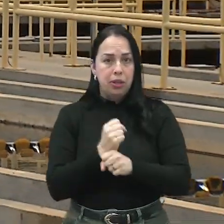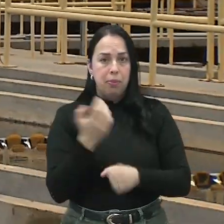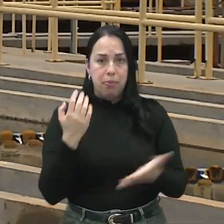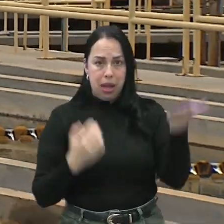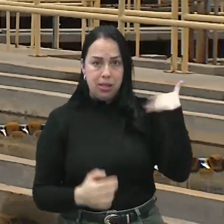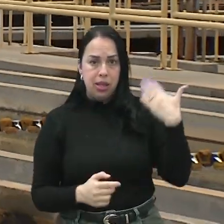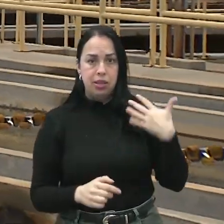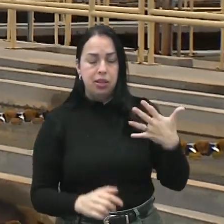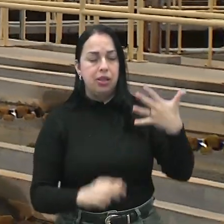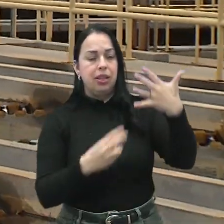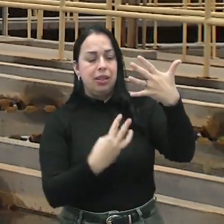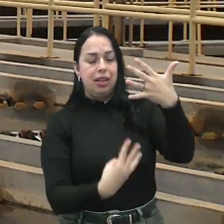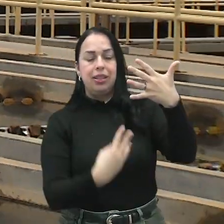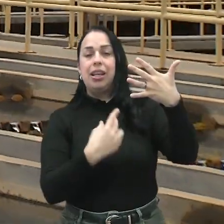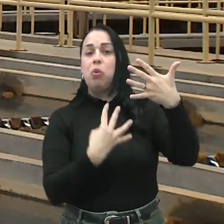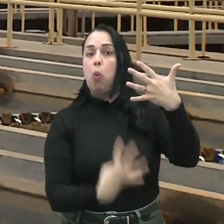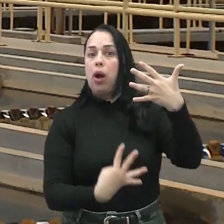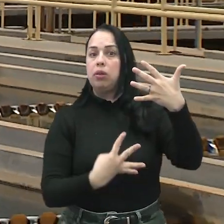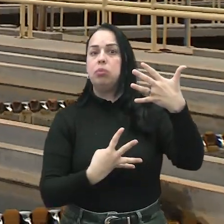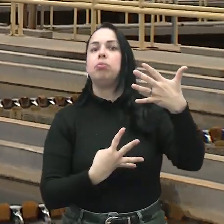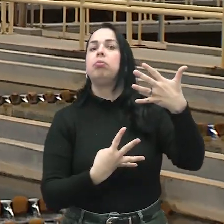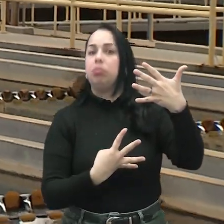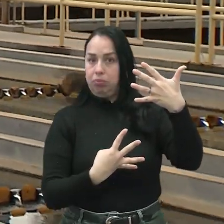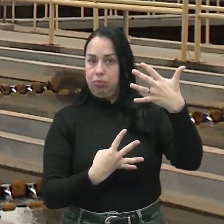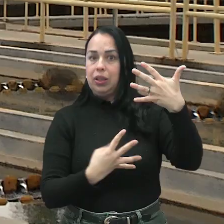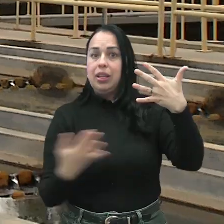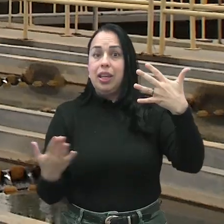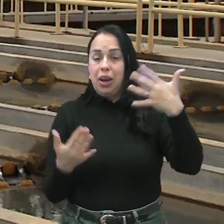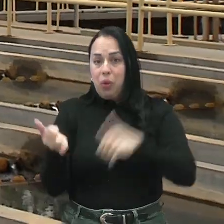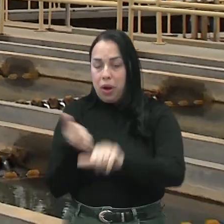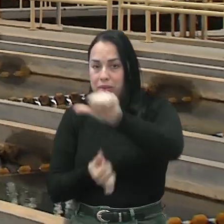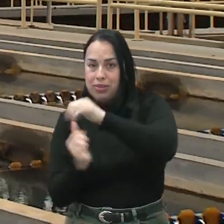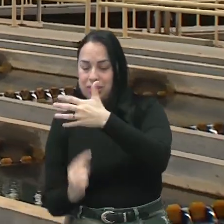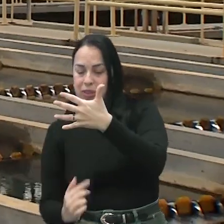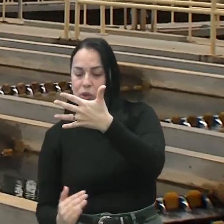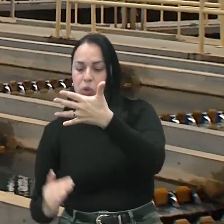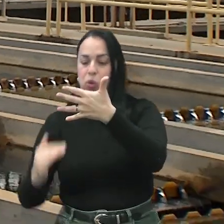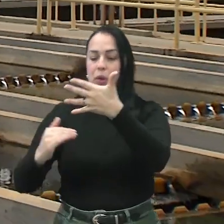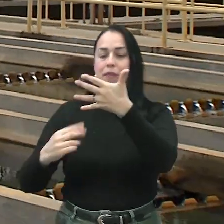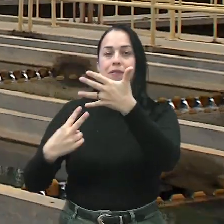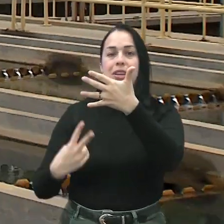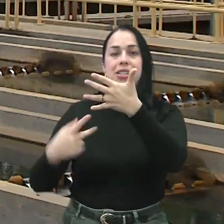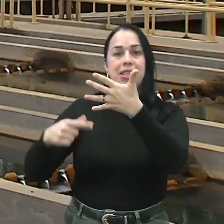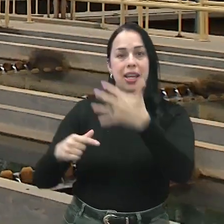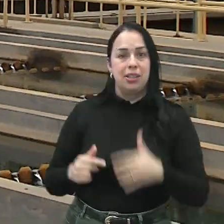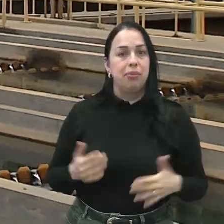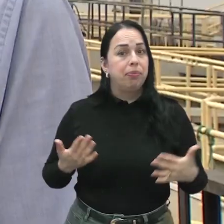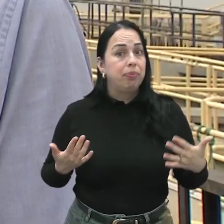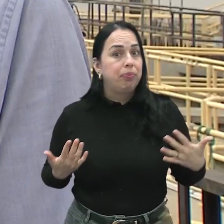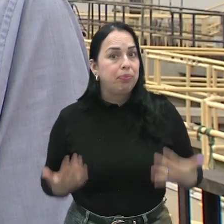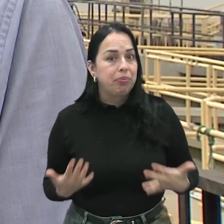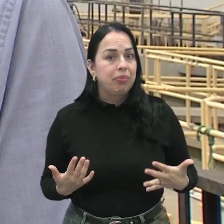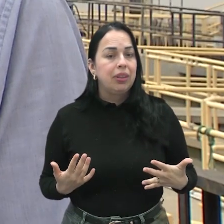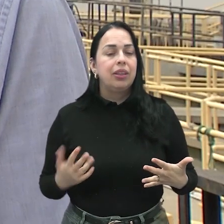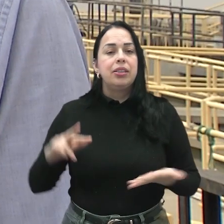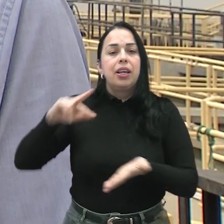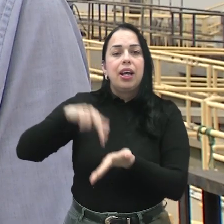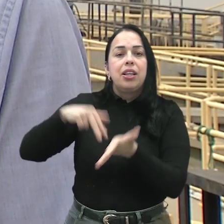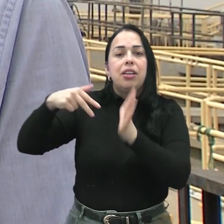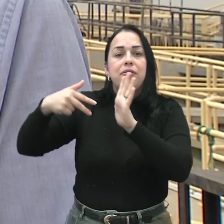ano passado, a cidade ocupava a 34ª colocação e agora está na 27ª. Esse